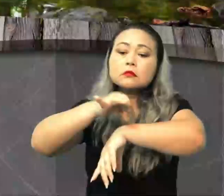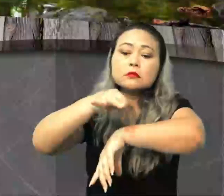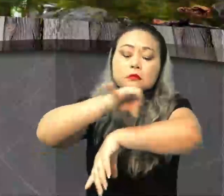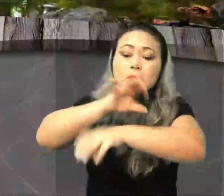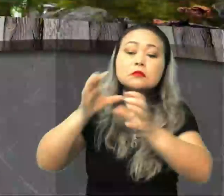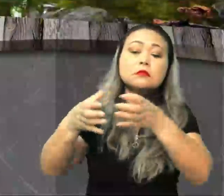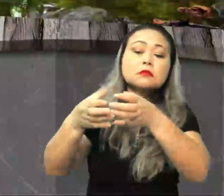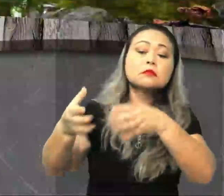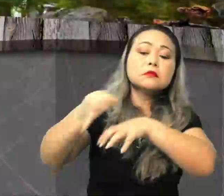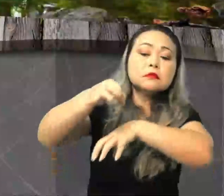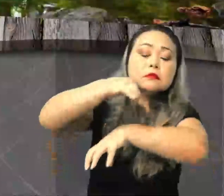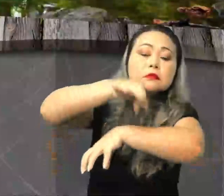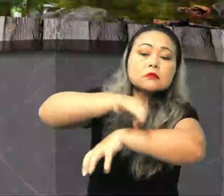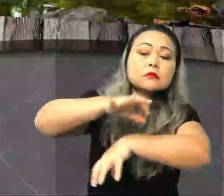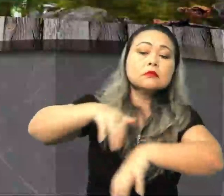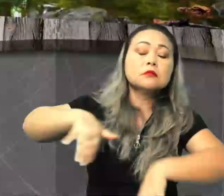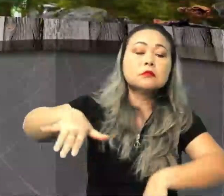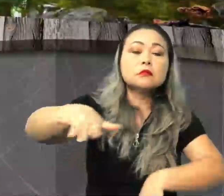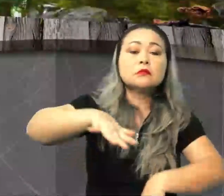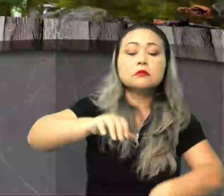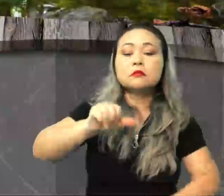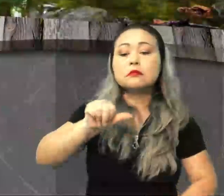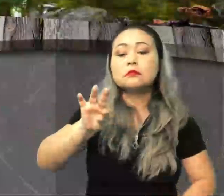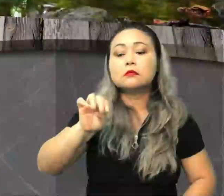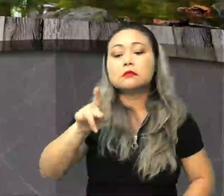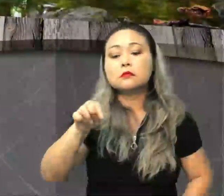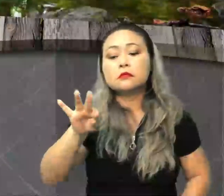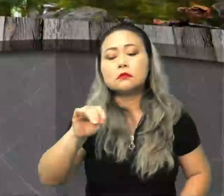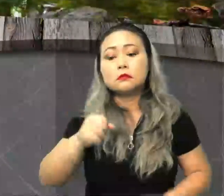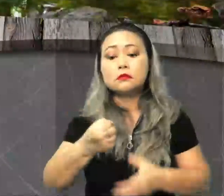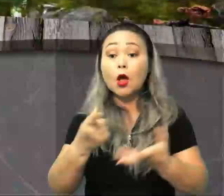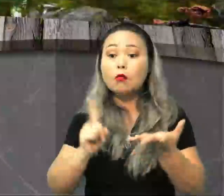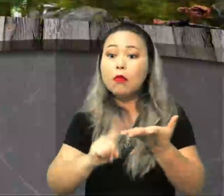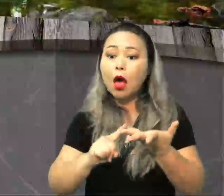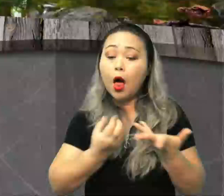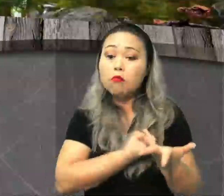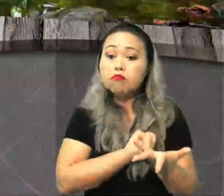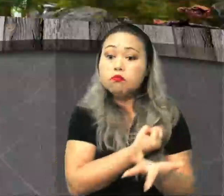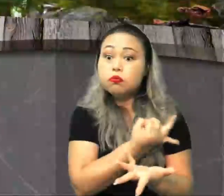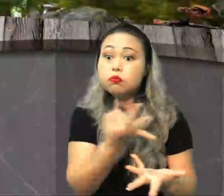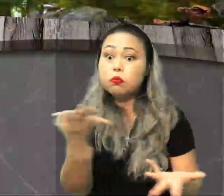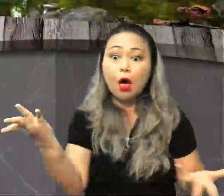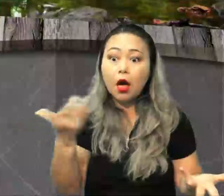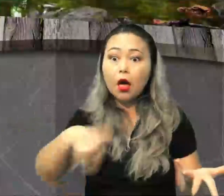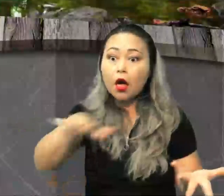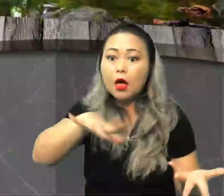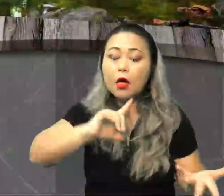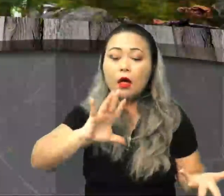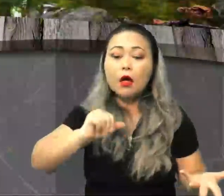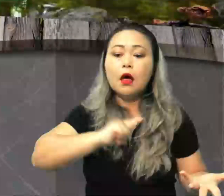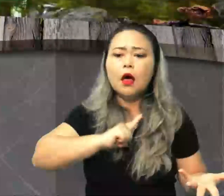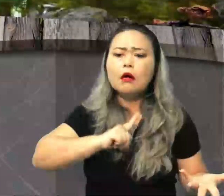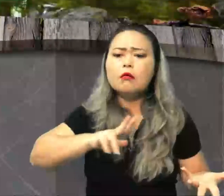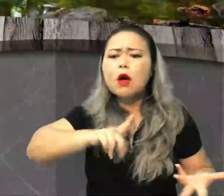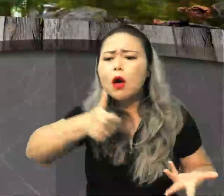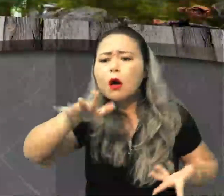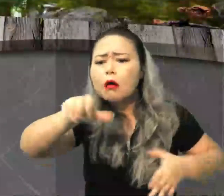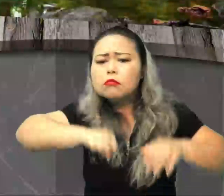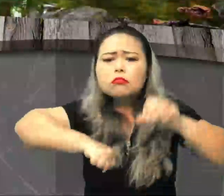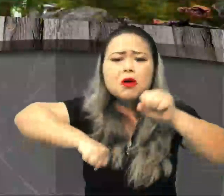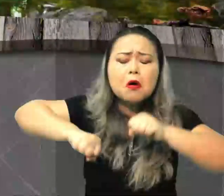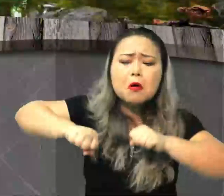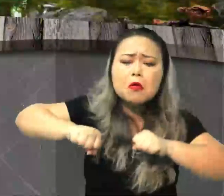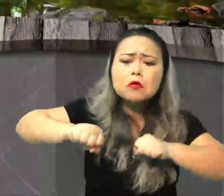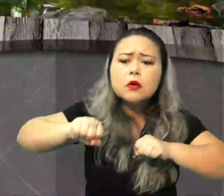a classe insecta, é o grupo dos artrópodes que é mais numeroso. Então, elas fazem a limpeza, né, vamos dizer